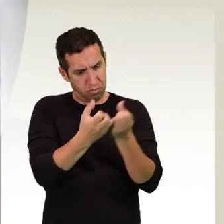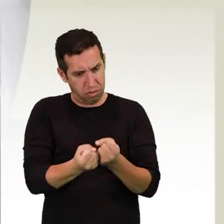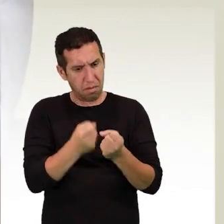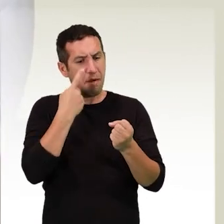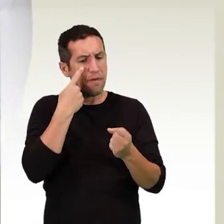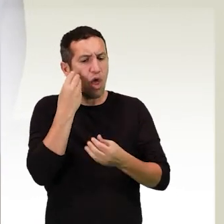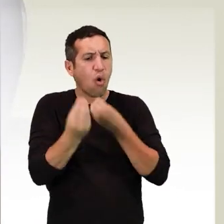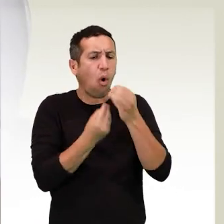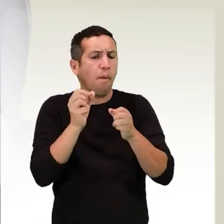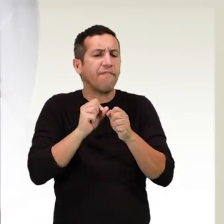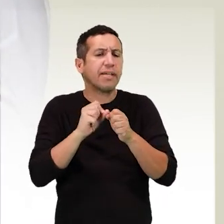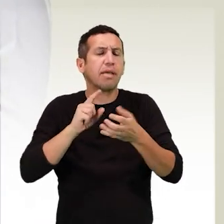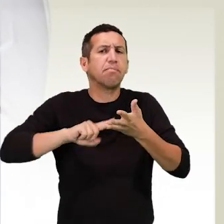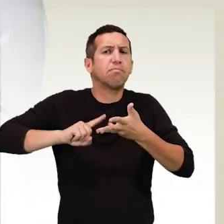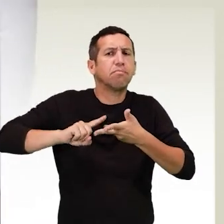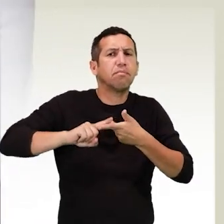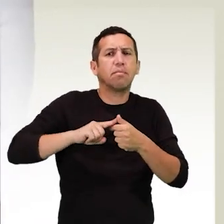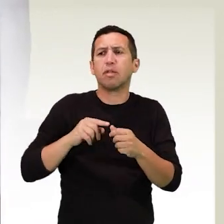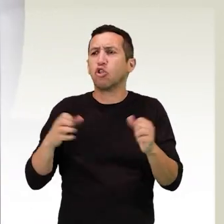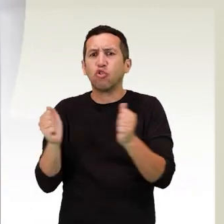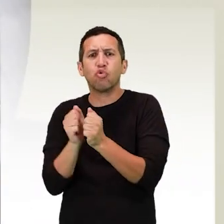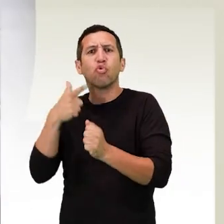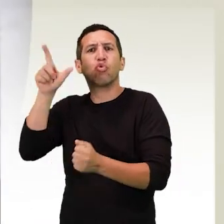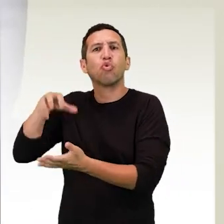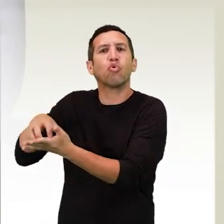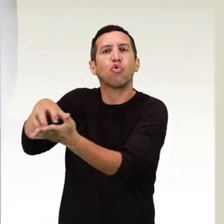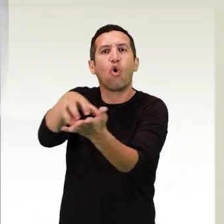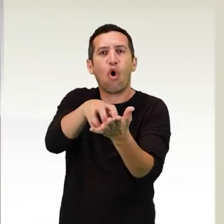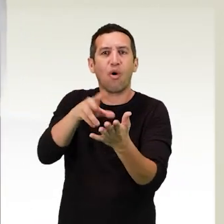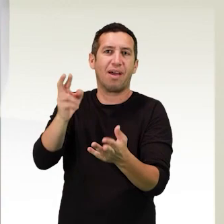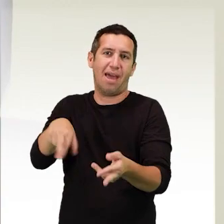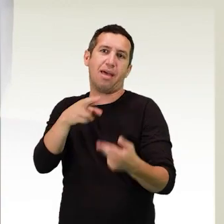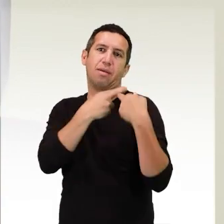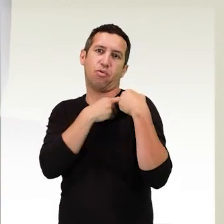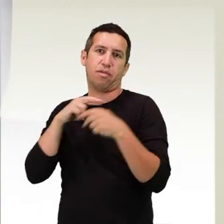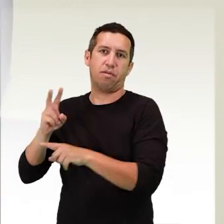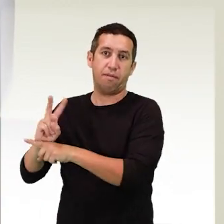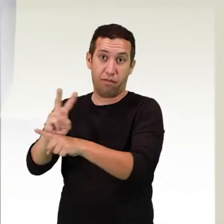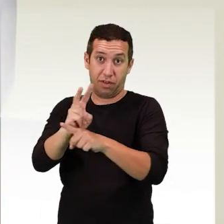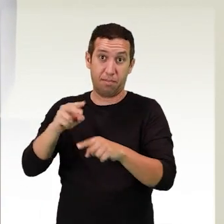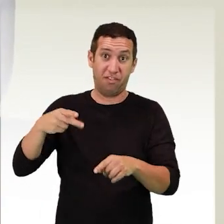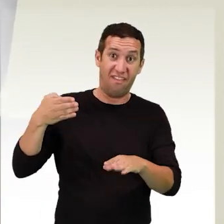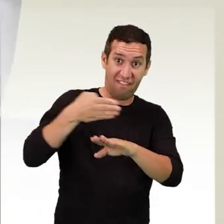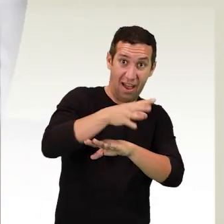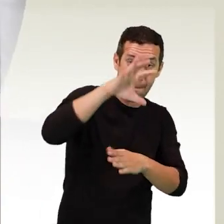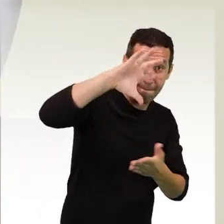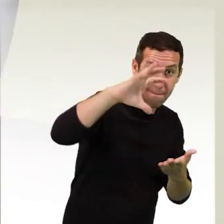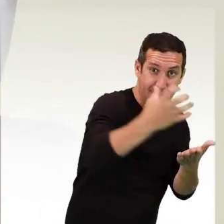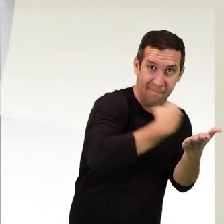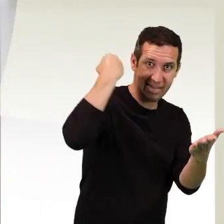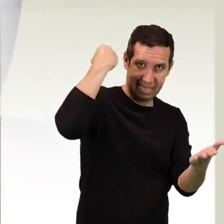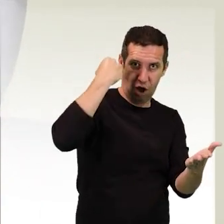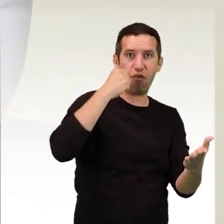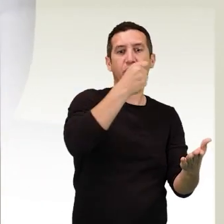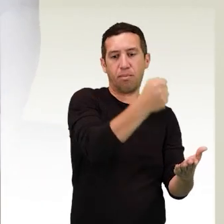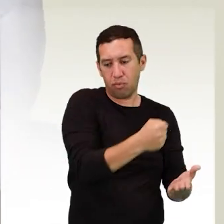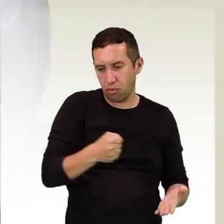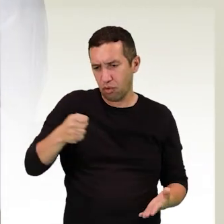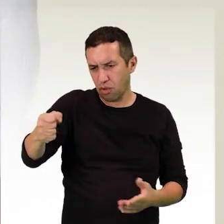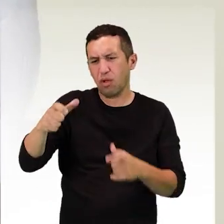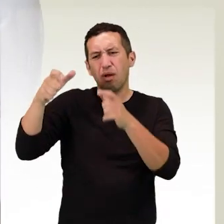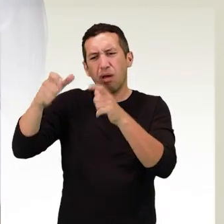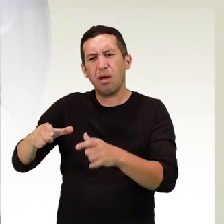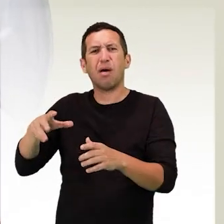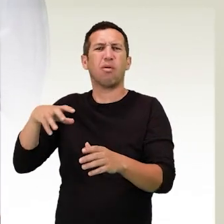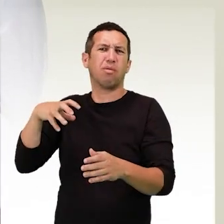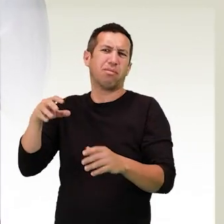e fazer o planejamento das operações junto com o Ministério Público e outros órgãos de fiscalização, né? Depois que essa pessoa é resgatada, ela é